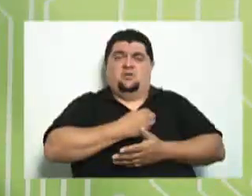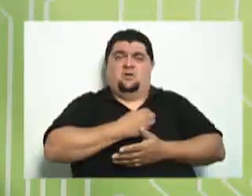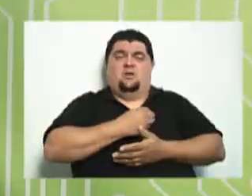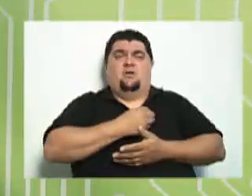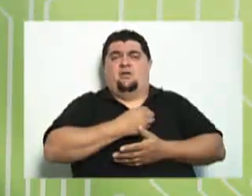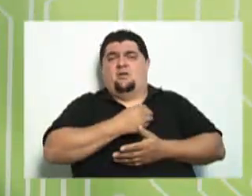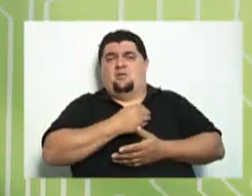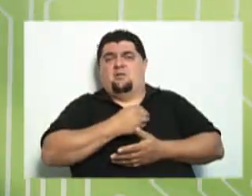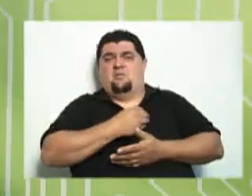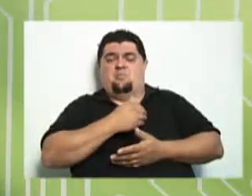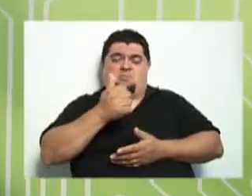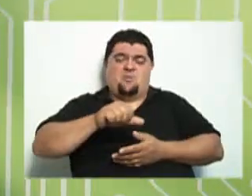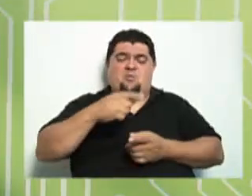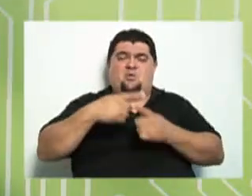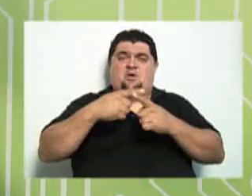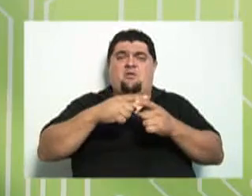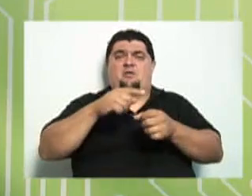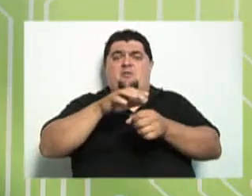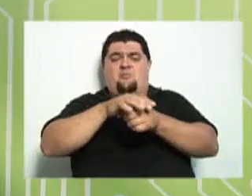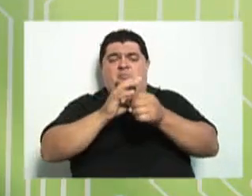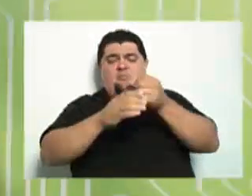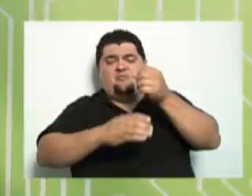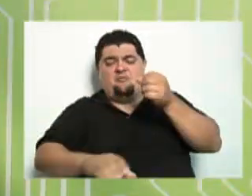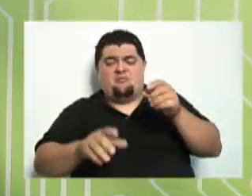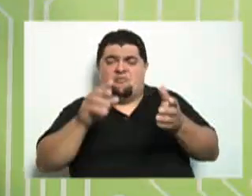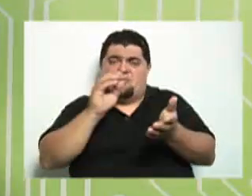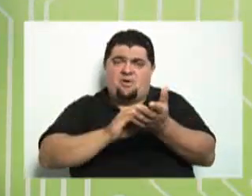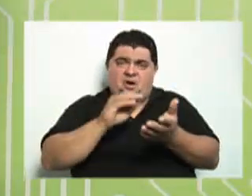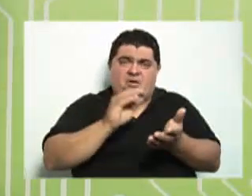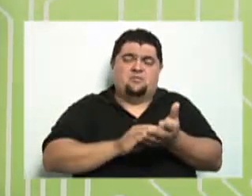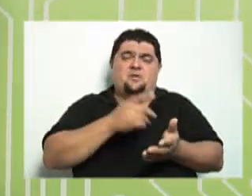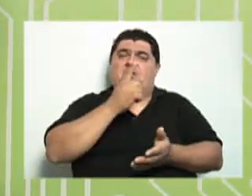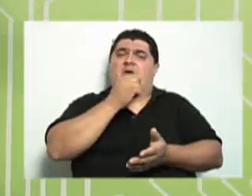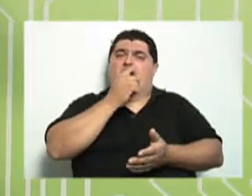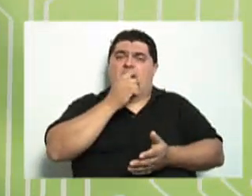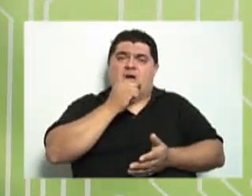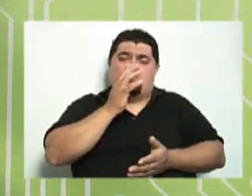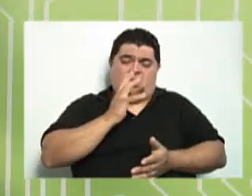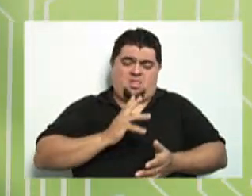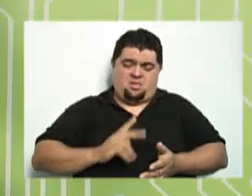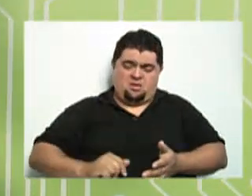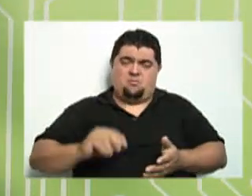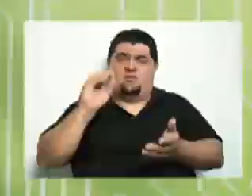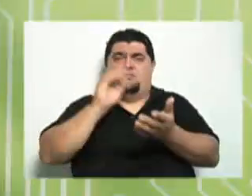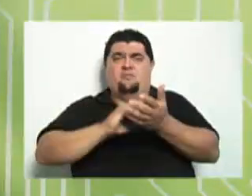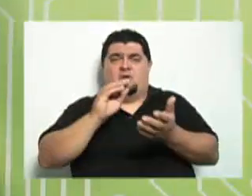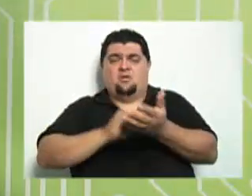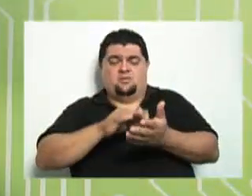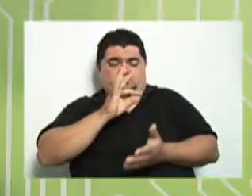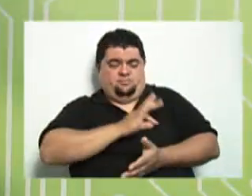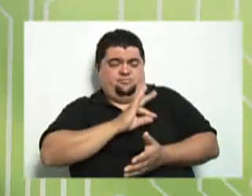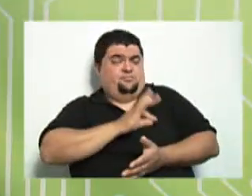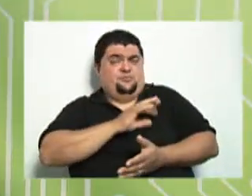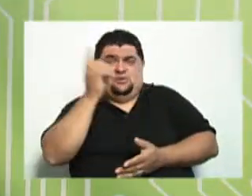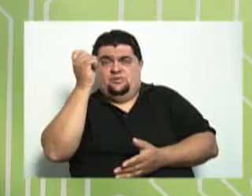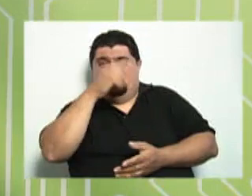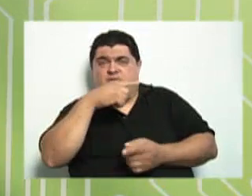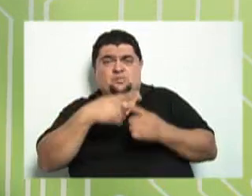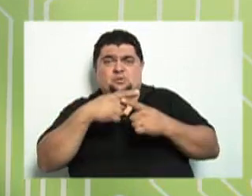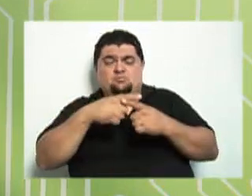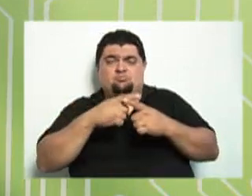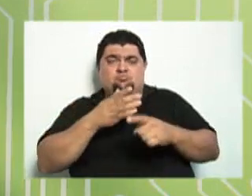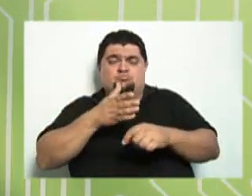saneamento básico, falta água encanada, falta esgoto. Às vezes nossa expectativa de melhorar nossa renda é afetada porque a gente não tem acesso a